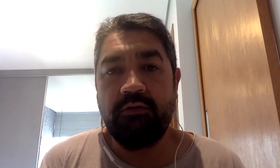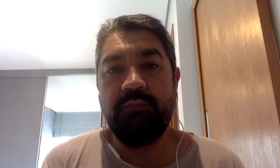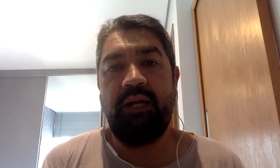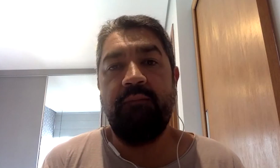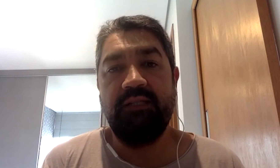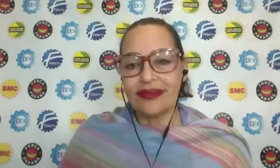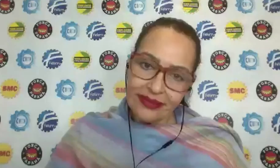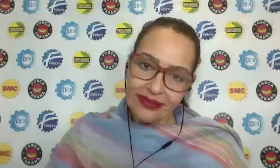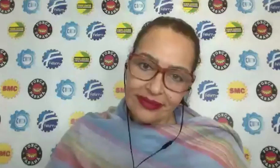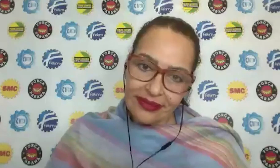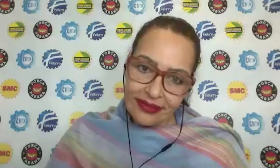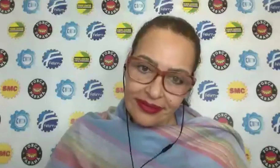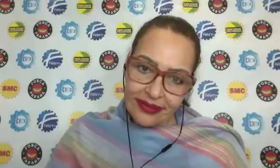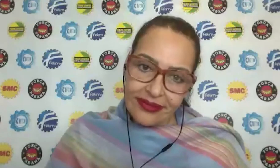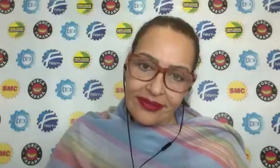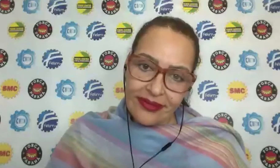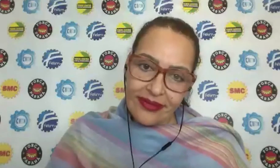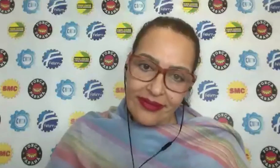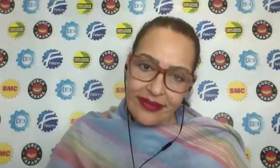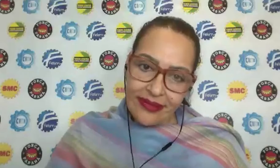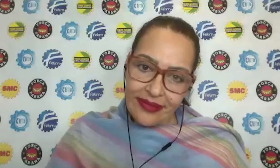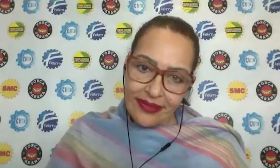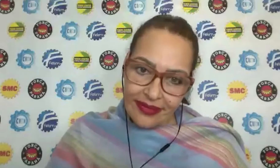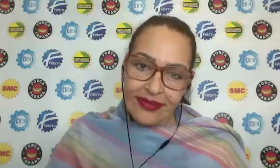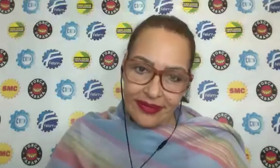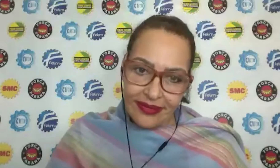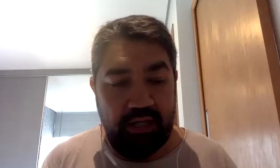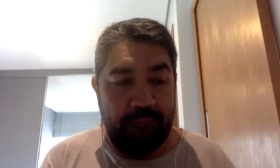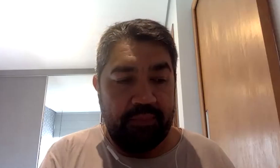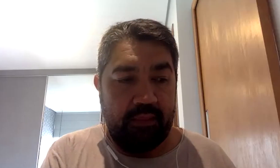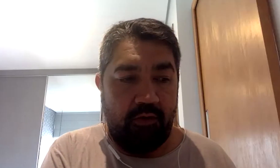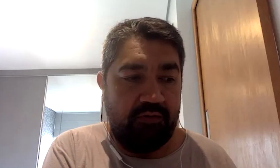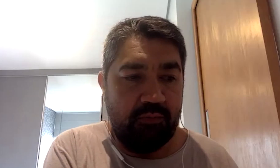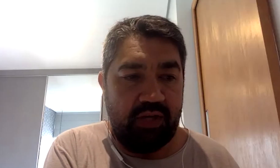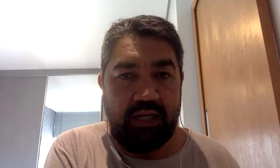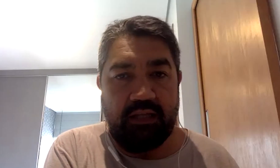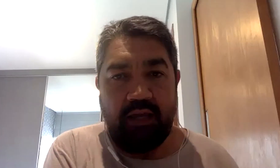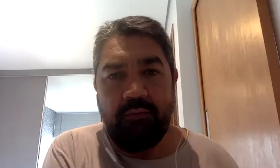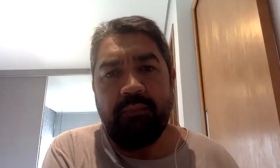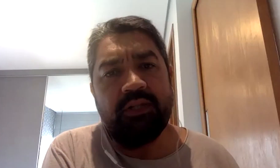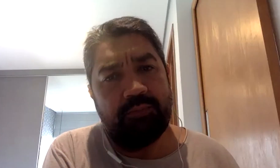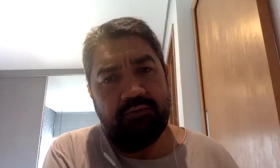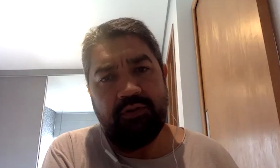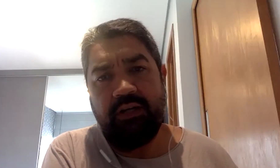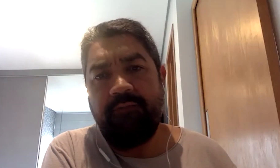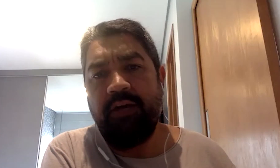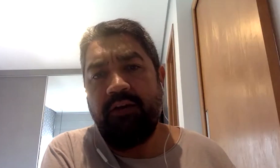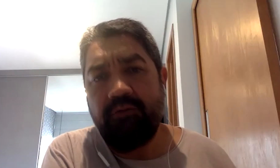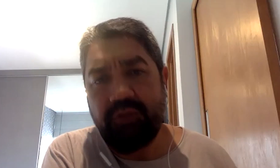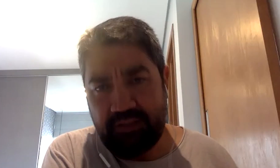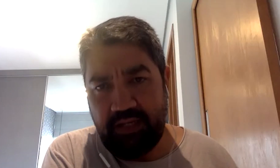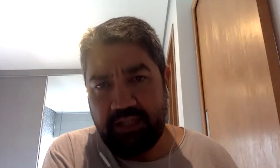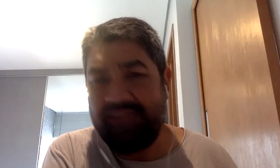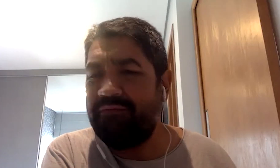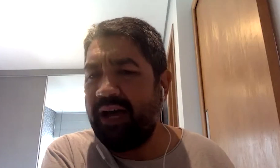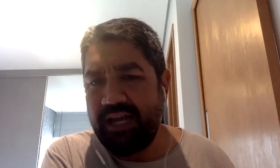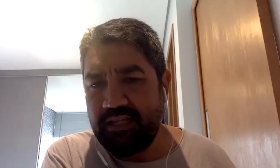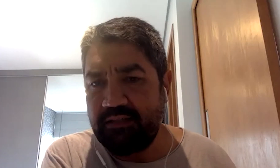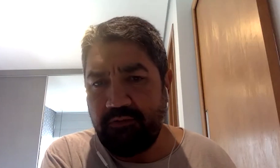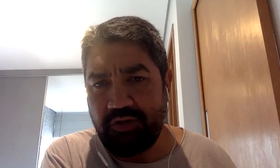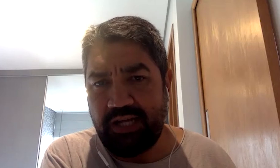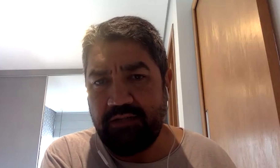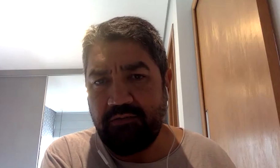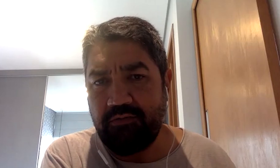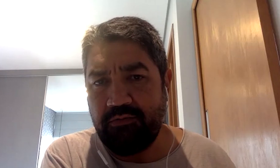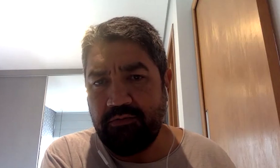sindical está de parabéns nesse sentido. Nós, só para concluir, nós vimos aí que teve uma medida provisória que foi a 927, que vai ainda